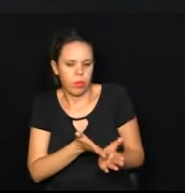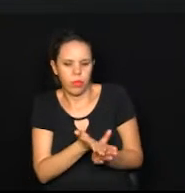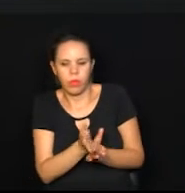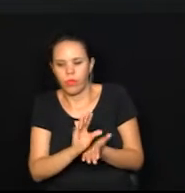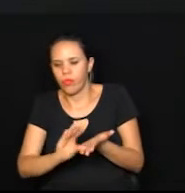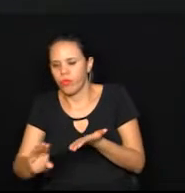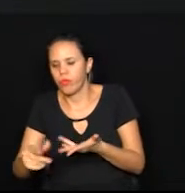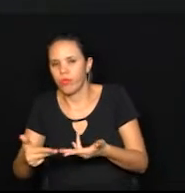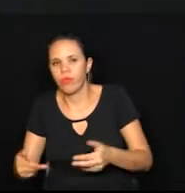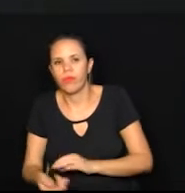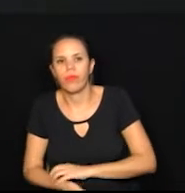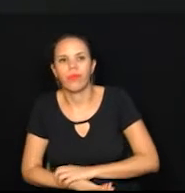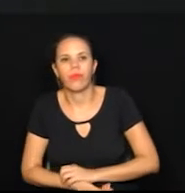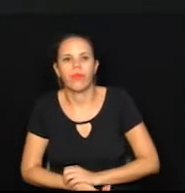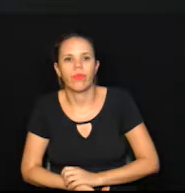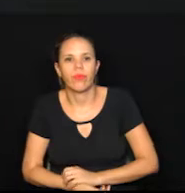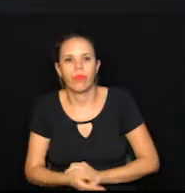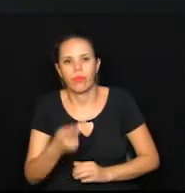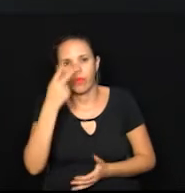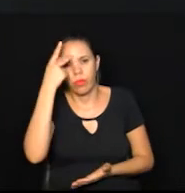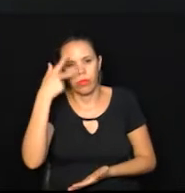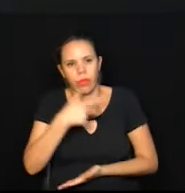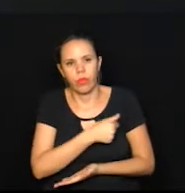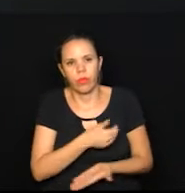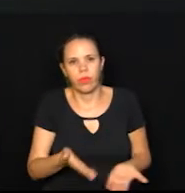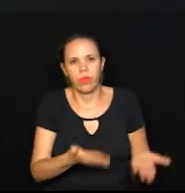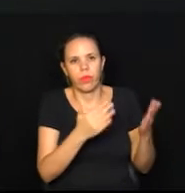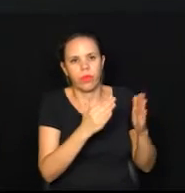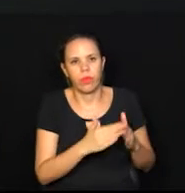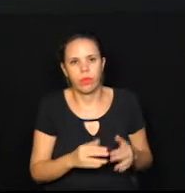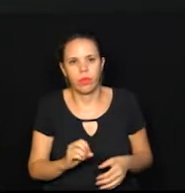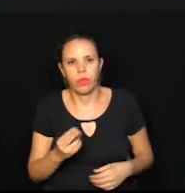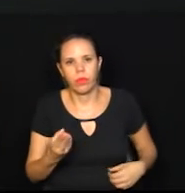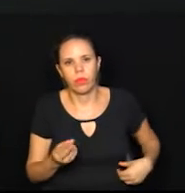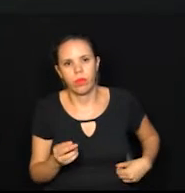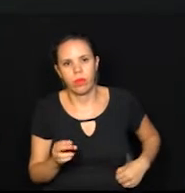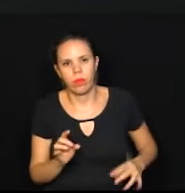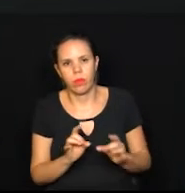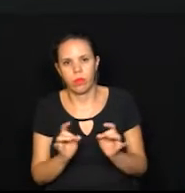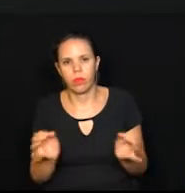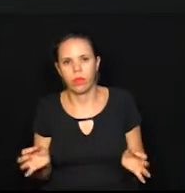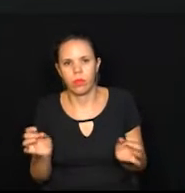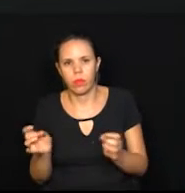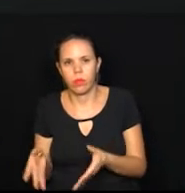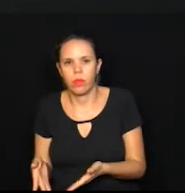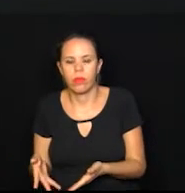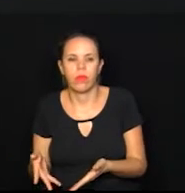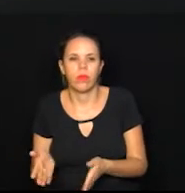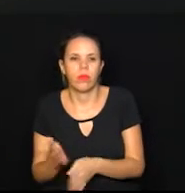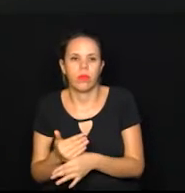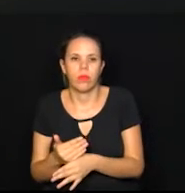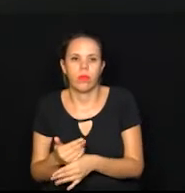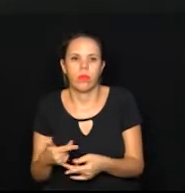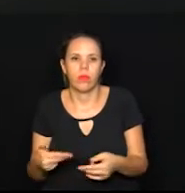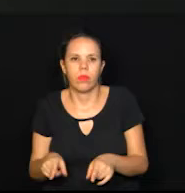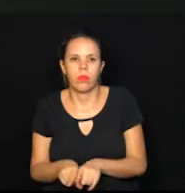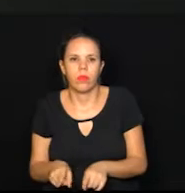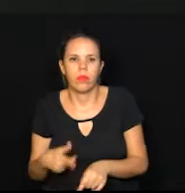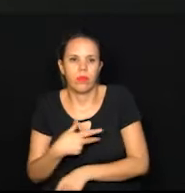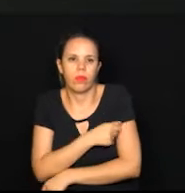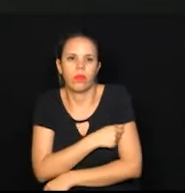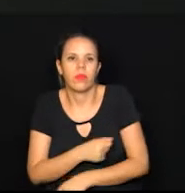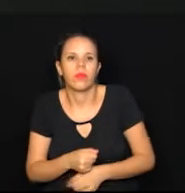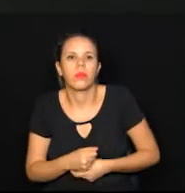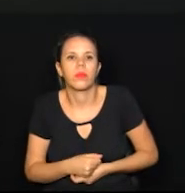desvios, pessoas levando vacina para casa ou simplesmente o descarte irregular da sobra das